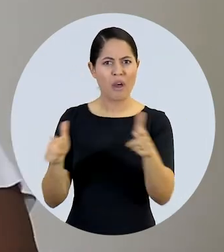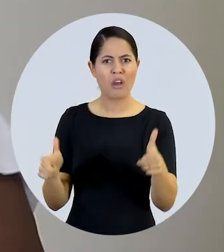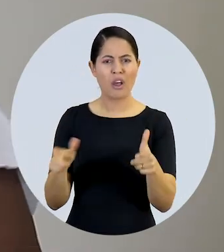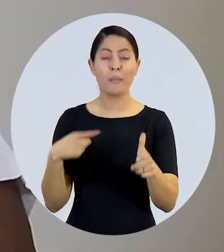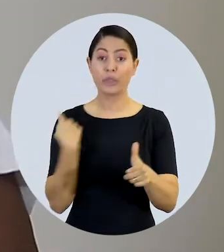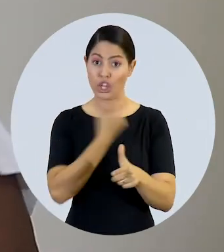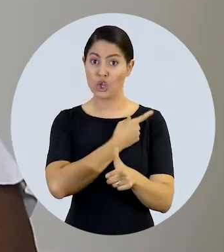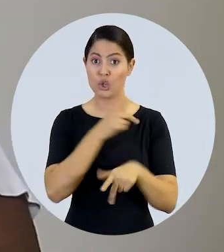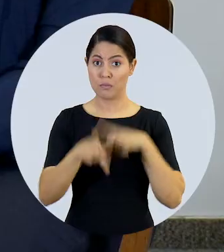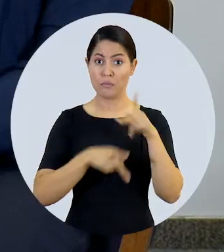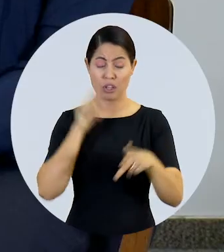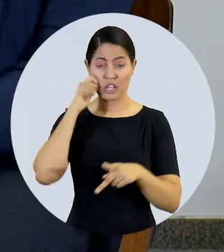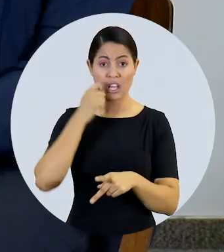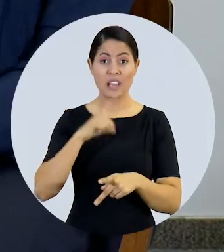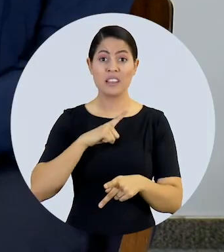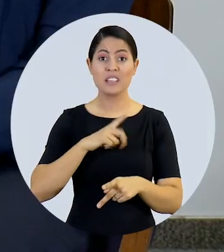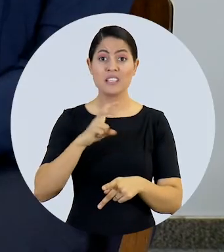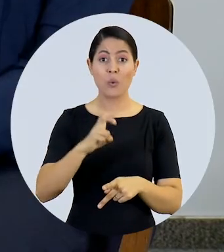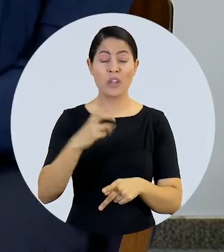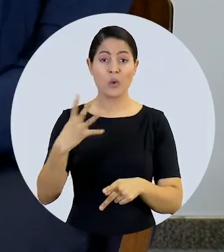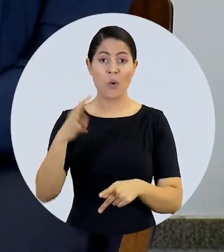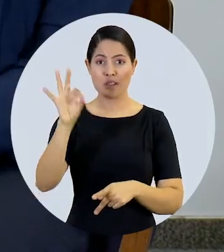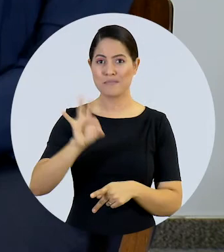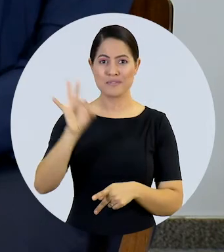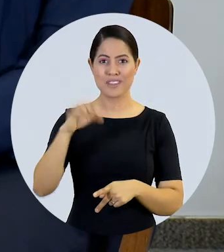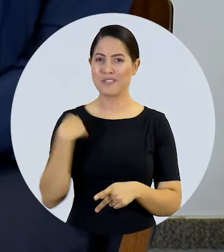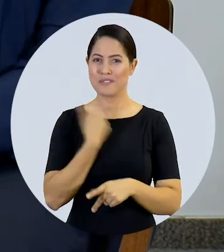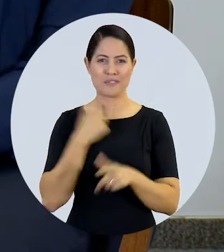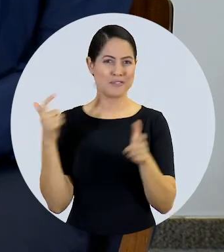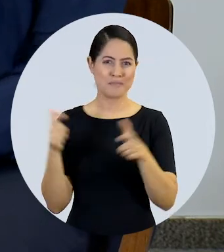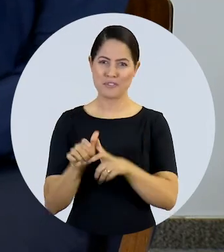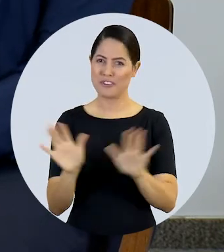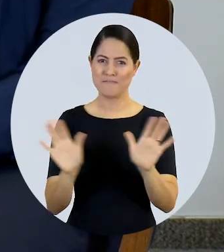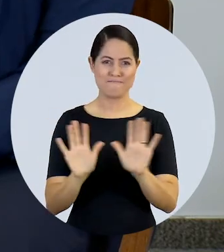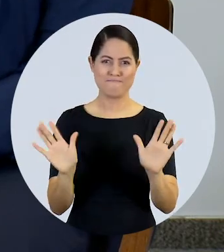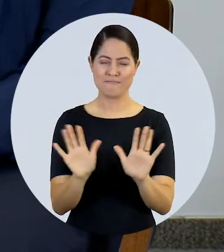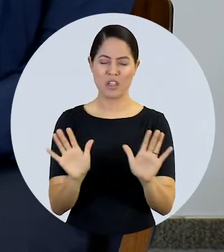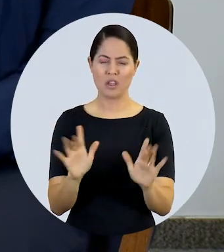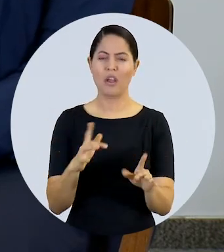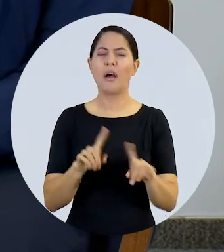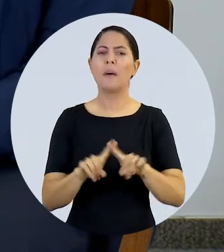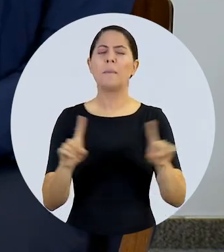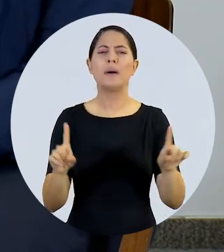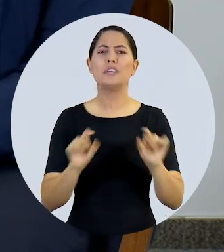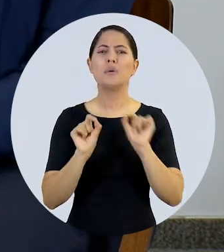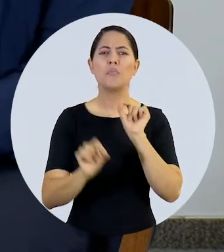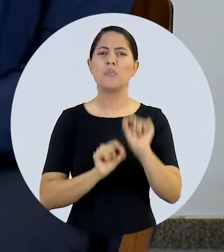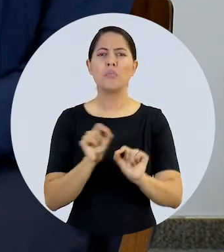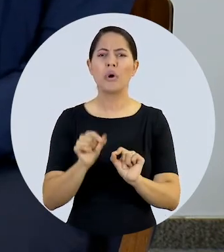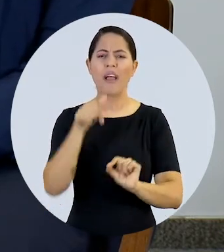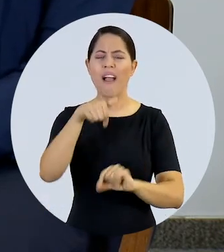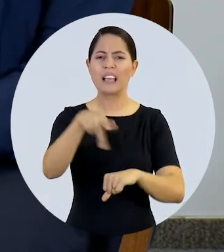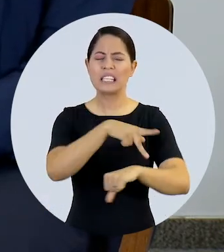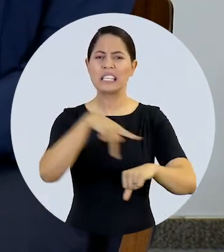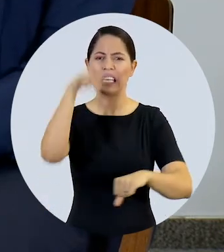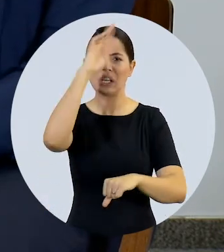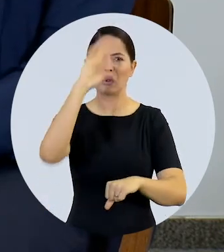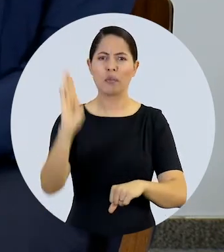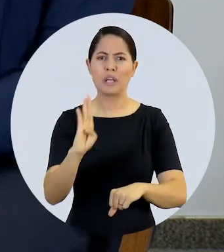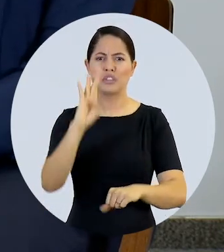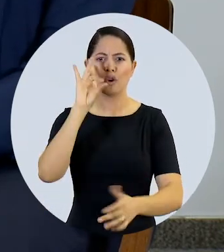uma maioria de uma população. Porque nós negros no Brasil somos 54%, nós não somos minoria. Mas por que esse Estado